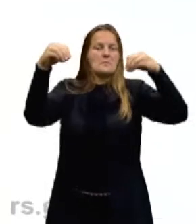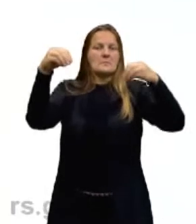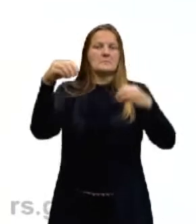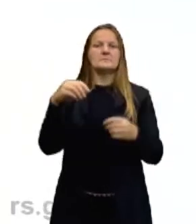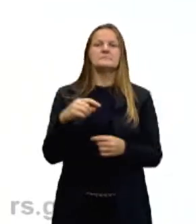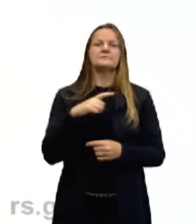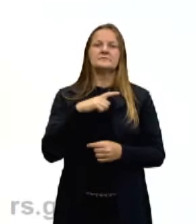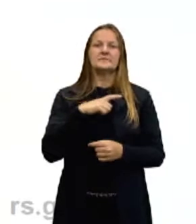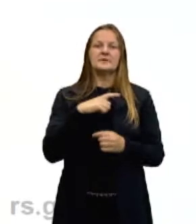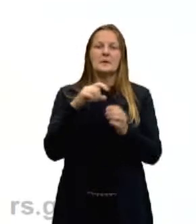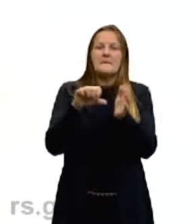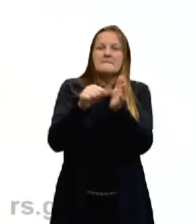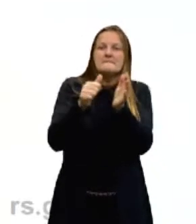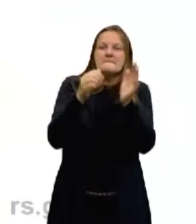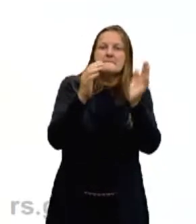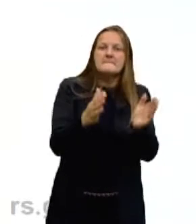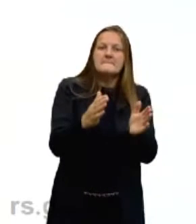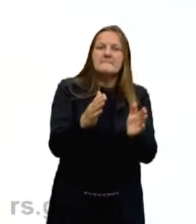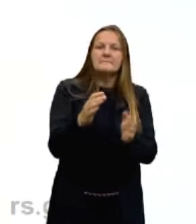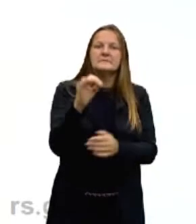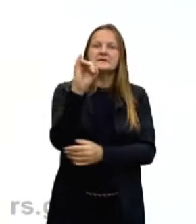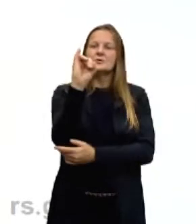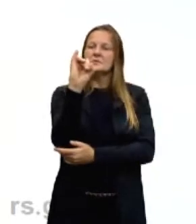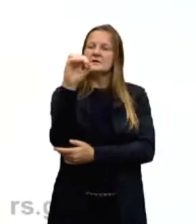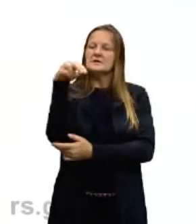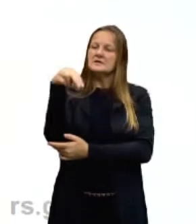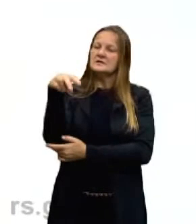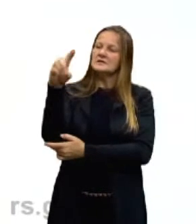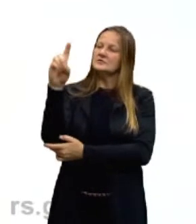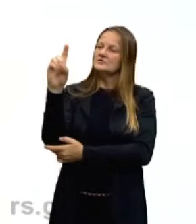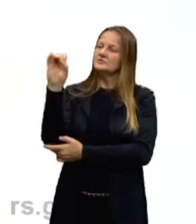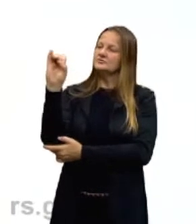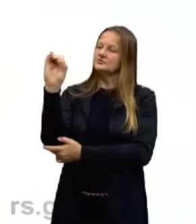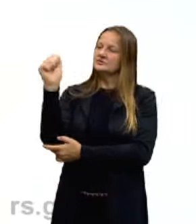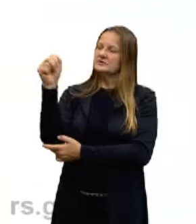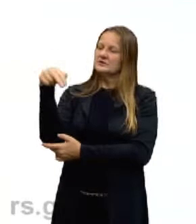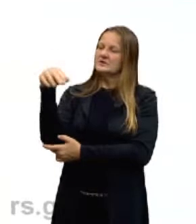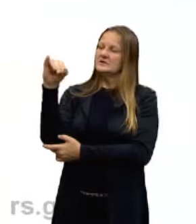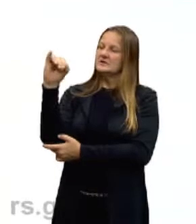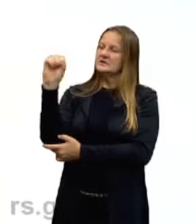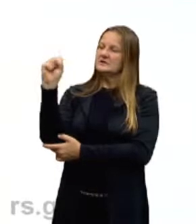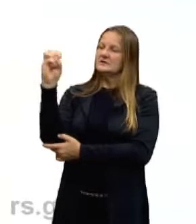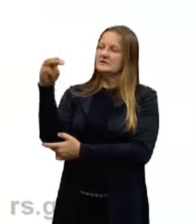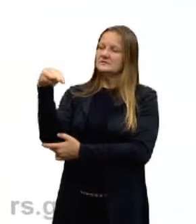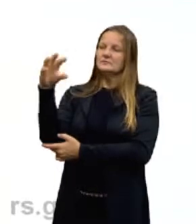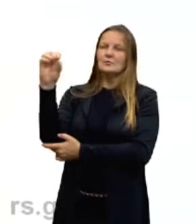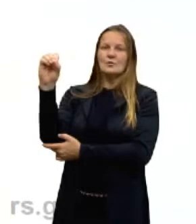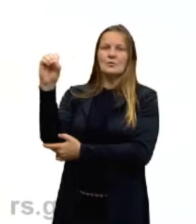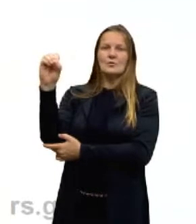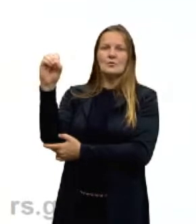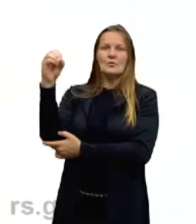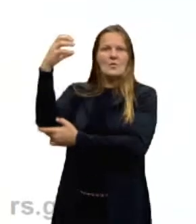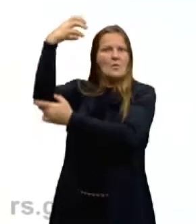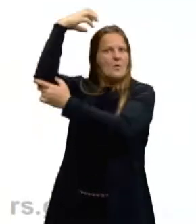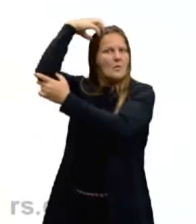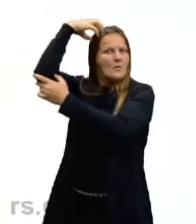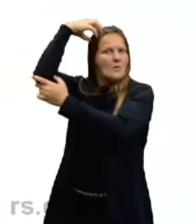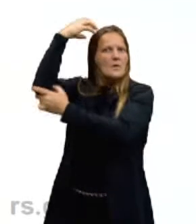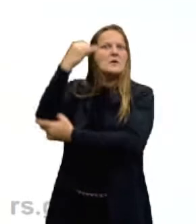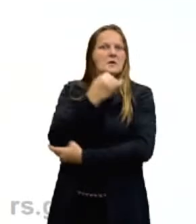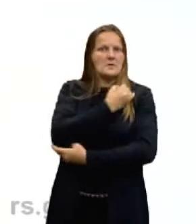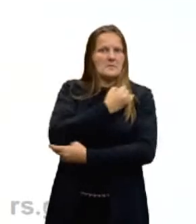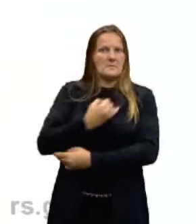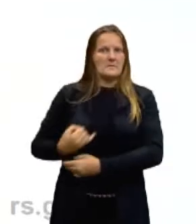que é uma fase do indianismo que que é o indianismo é quando o Imperador